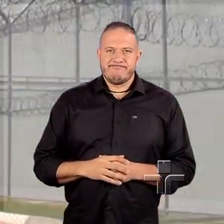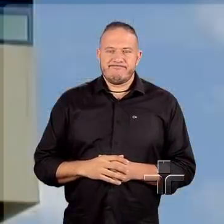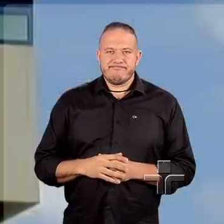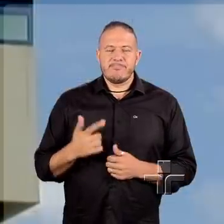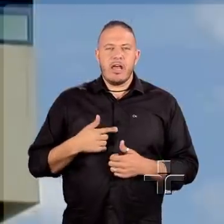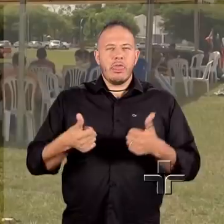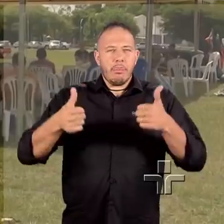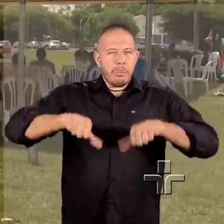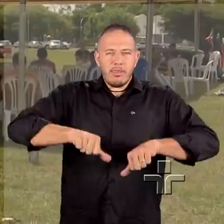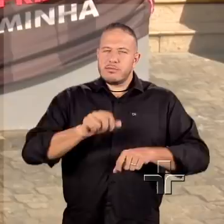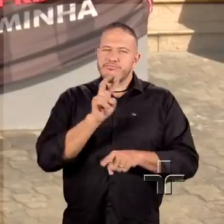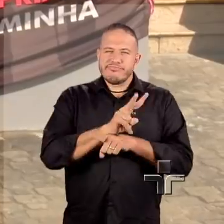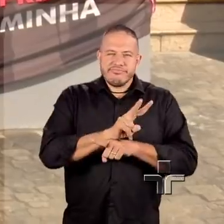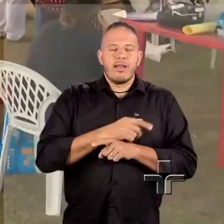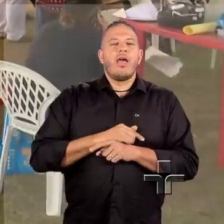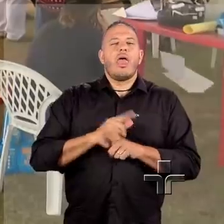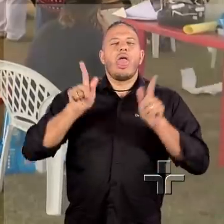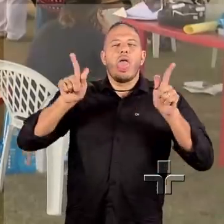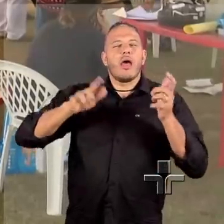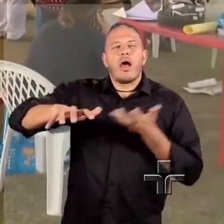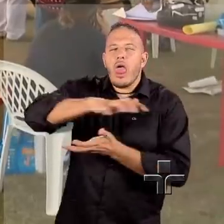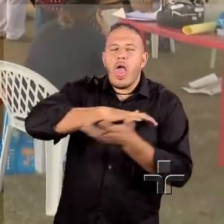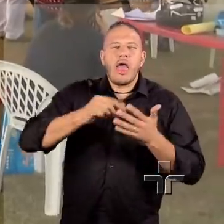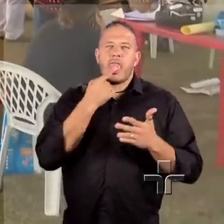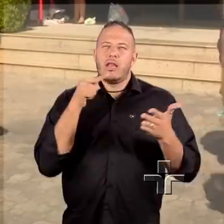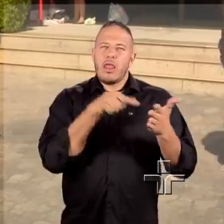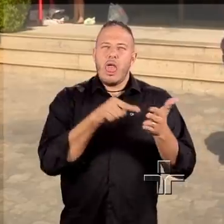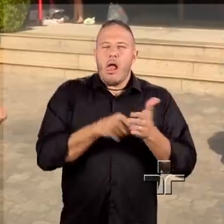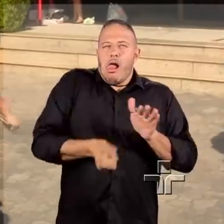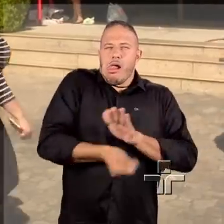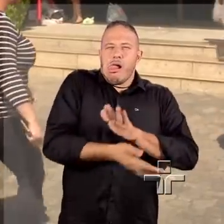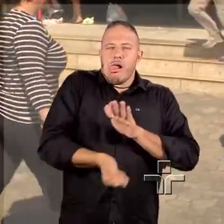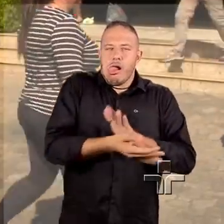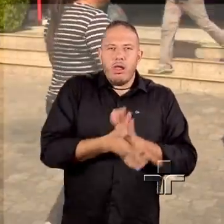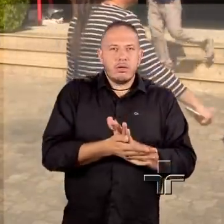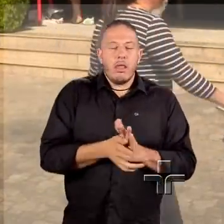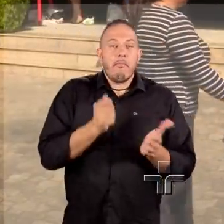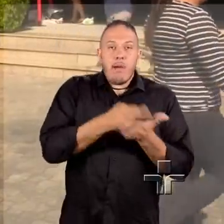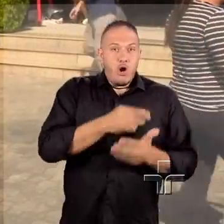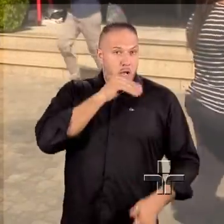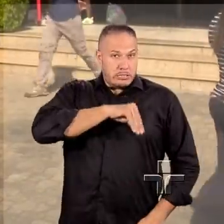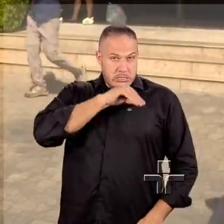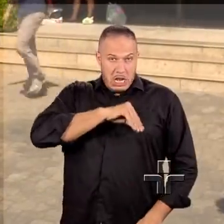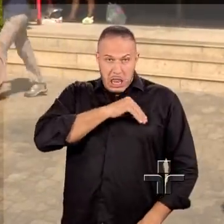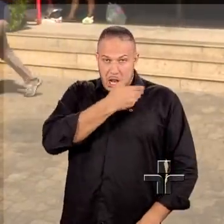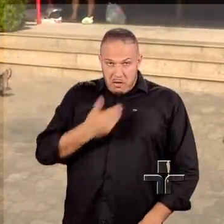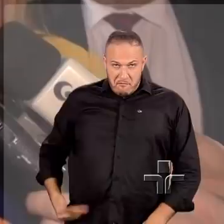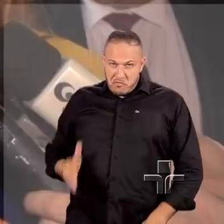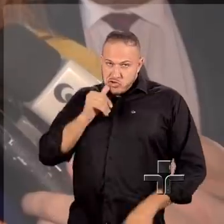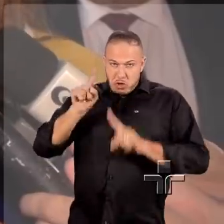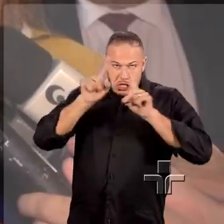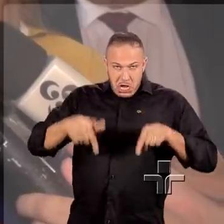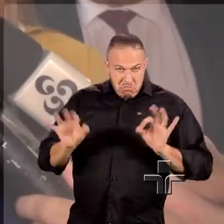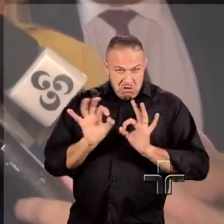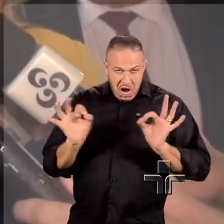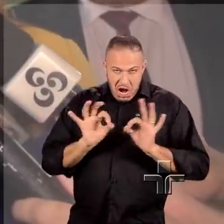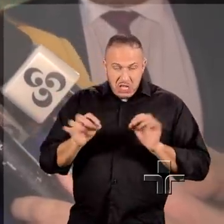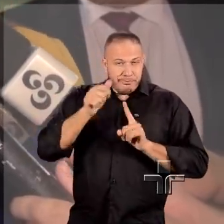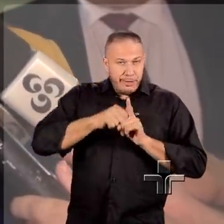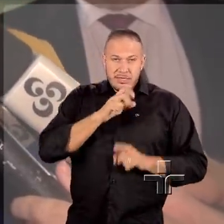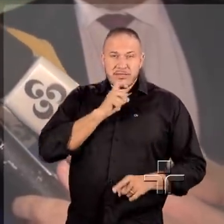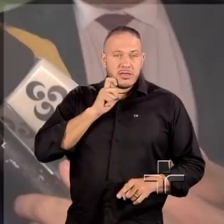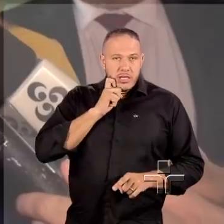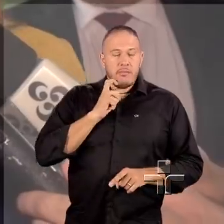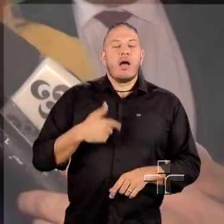Falência na segurança, greve geral, denúncias de corrupção e sem pagar os servidores estaduais desde setembro. A governadora